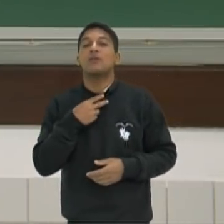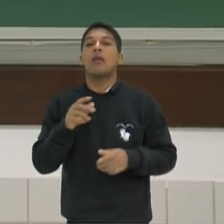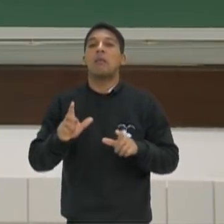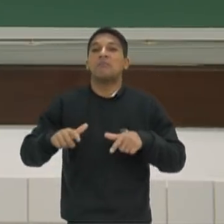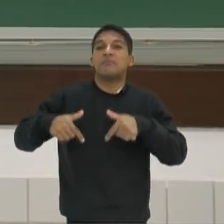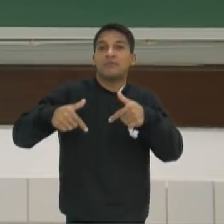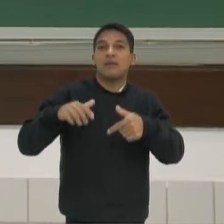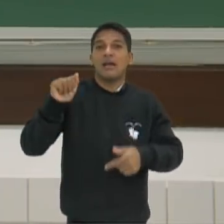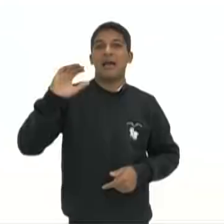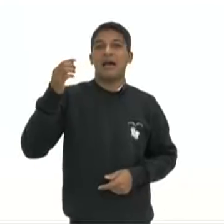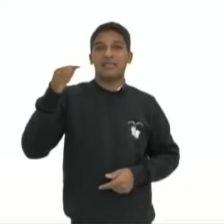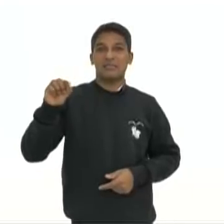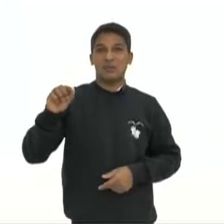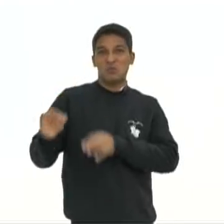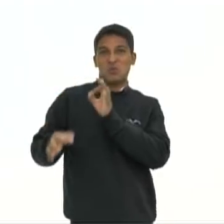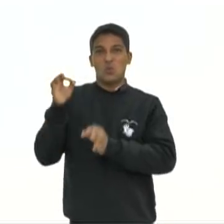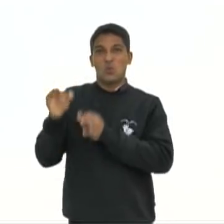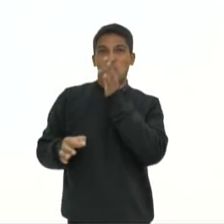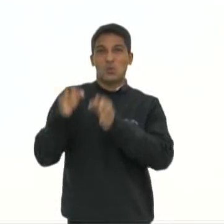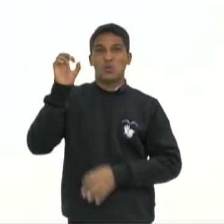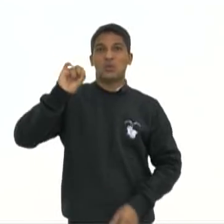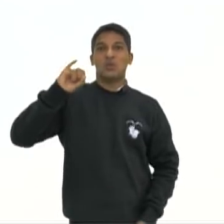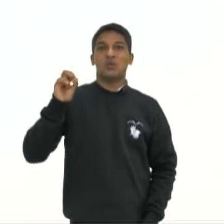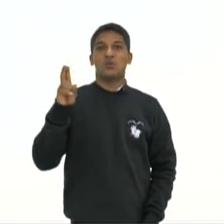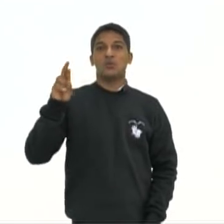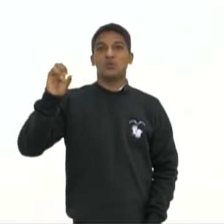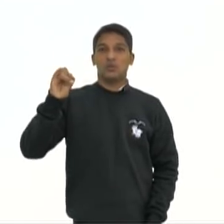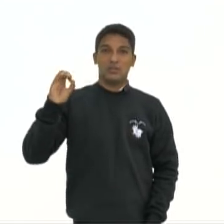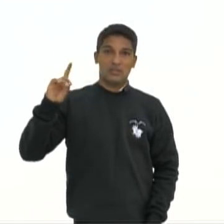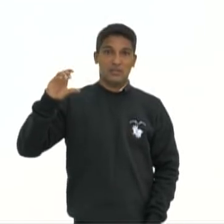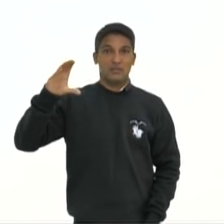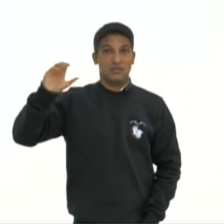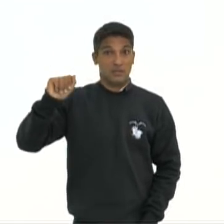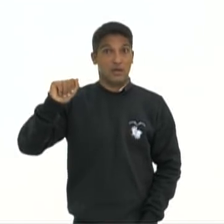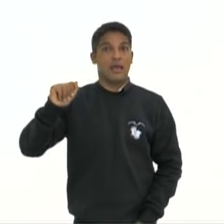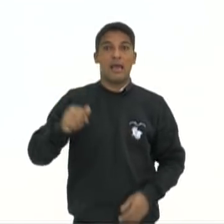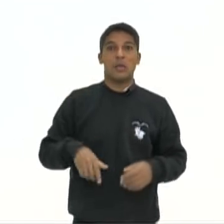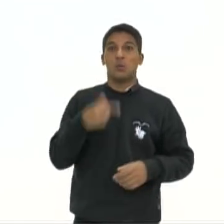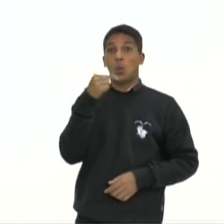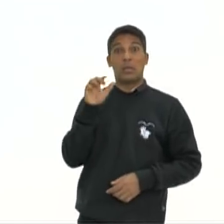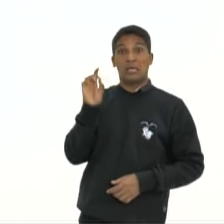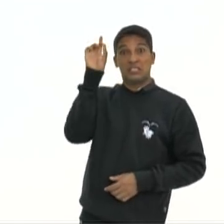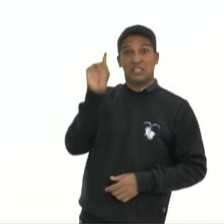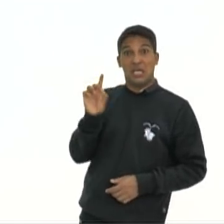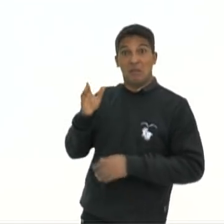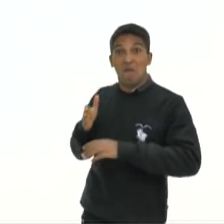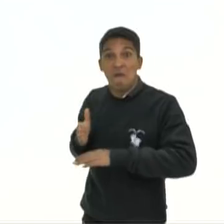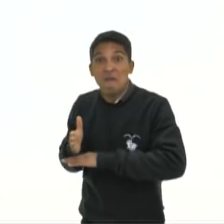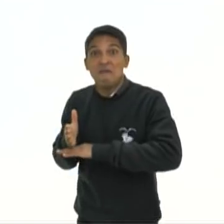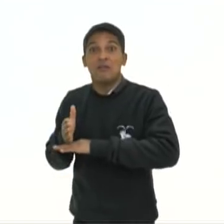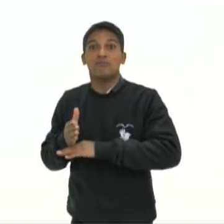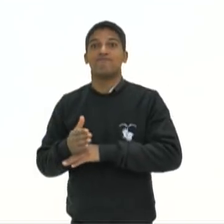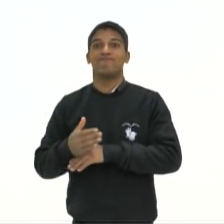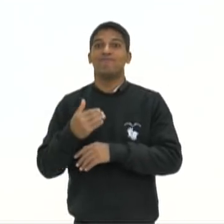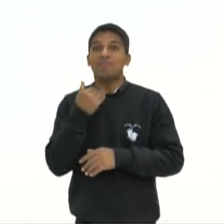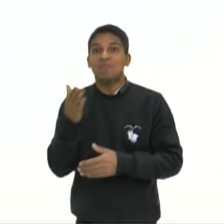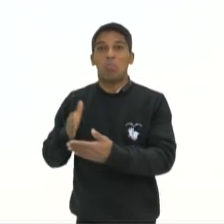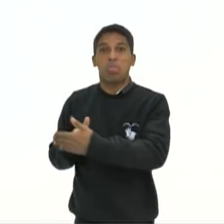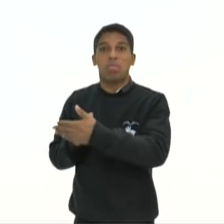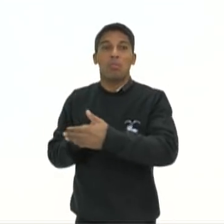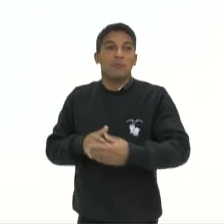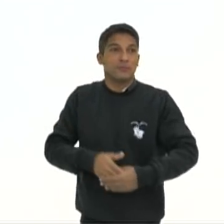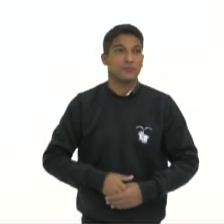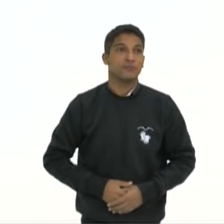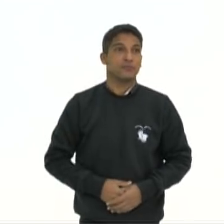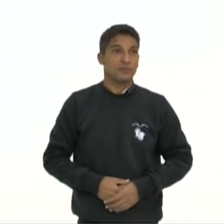Nós vamos ver também que existia dentro da imagem da mulher, né, medieval, um duplo campo.